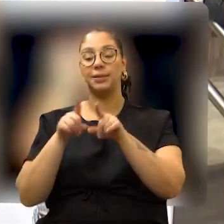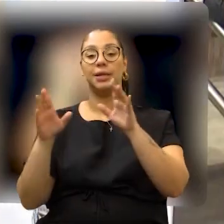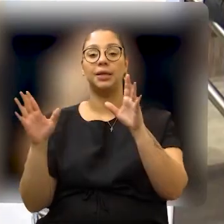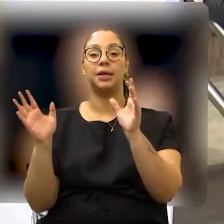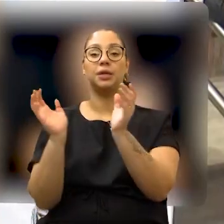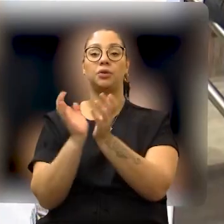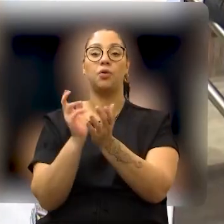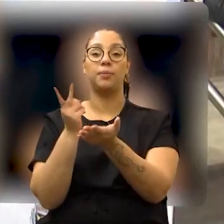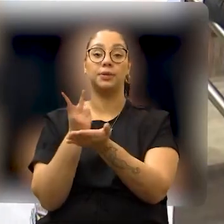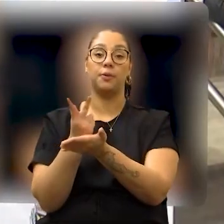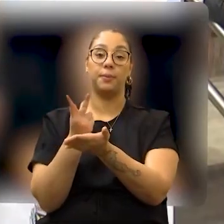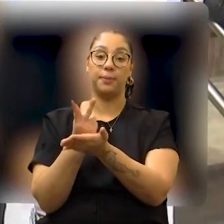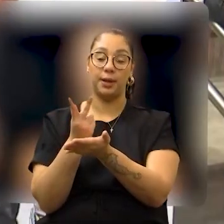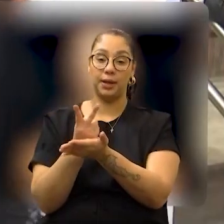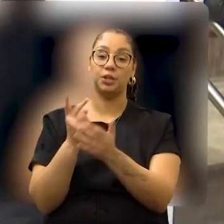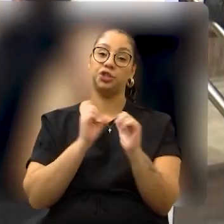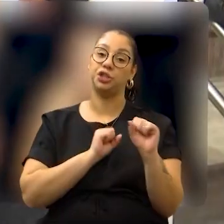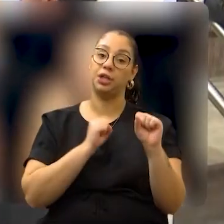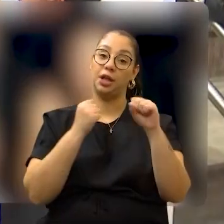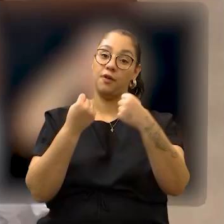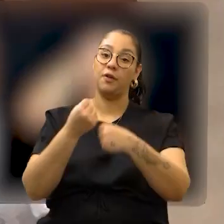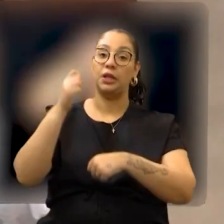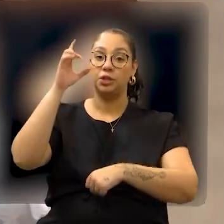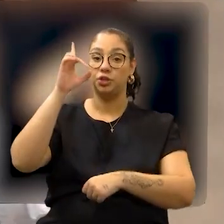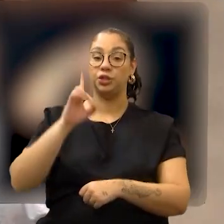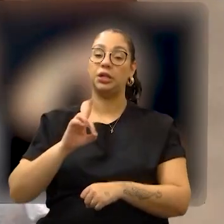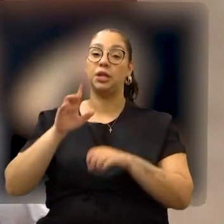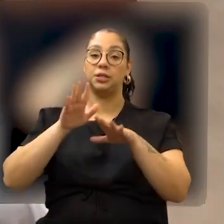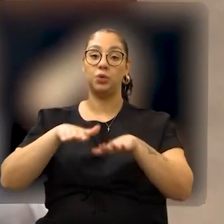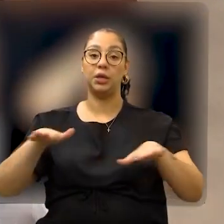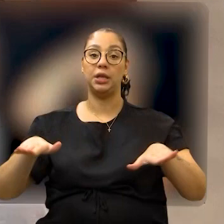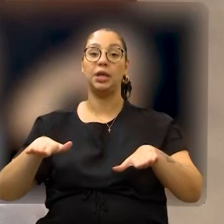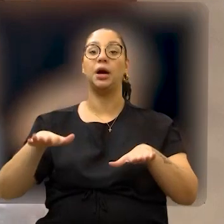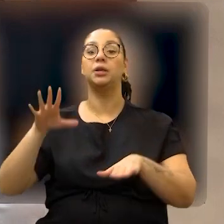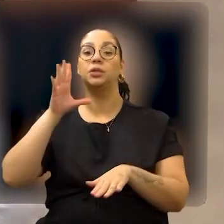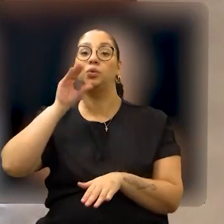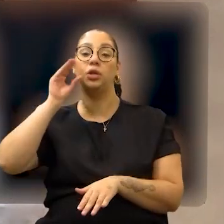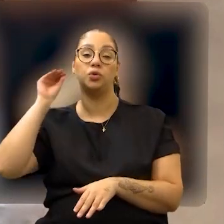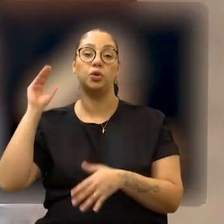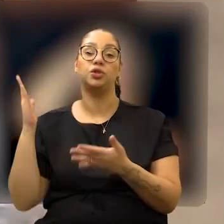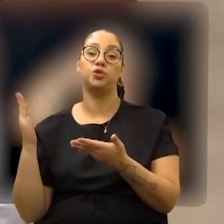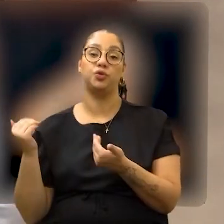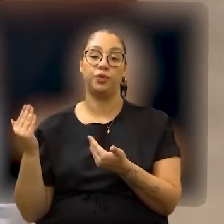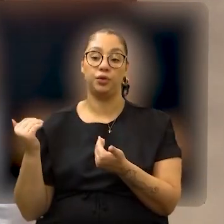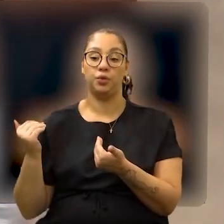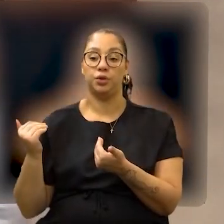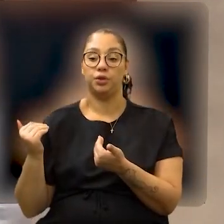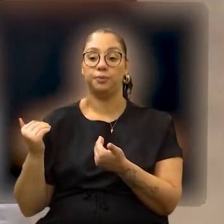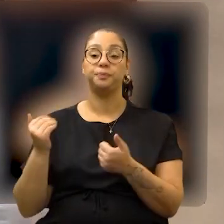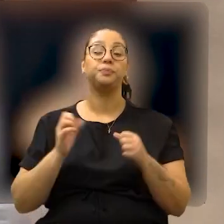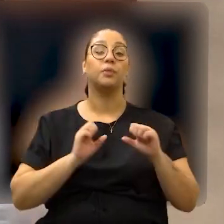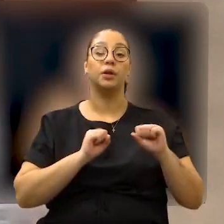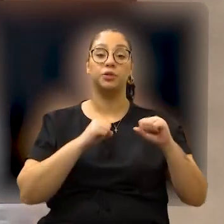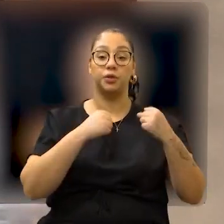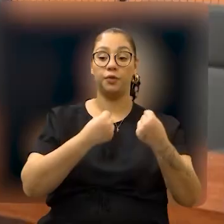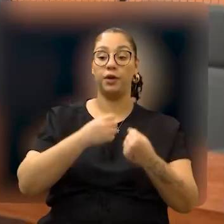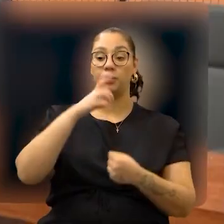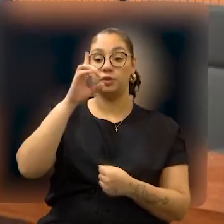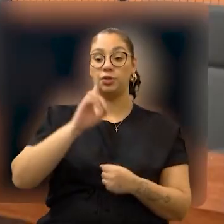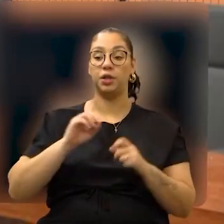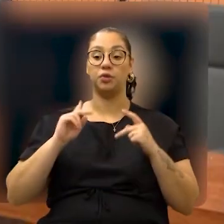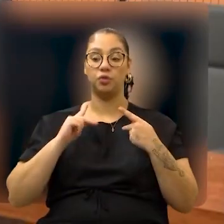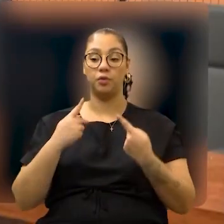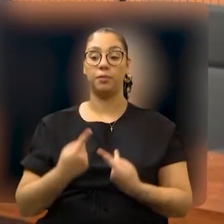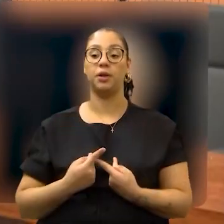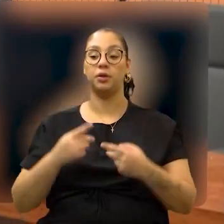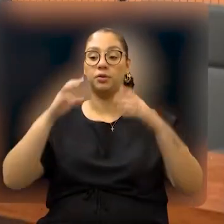em parceria com as comissões permanentes de Defesa dos Direitos da Criança, do Adolescente e Juventude, de